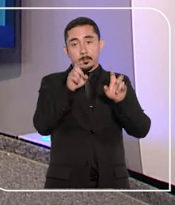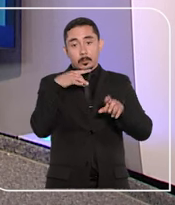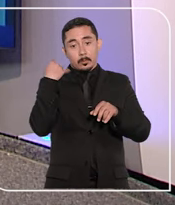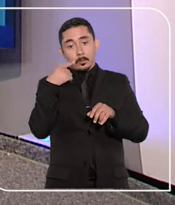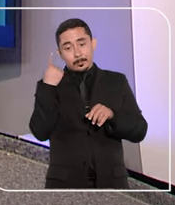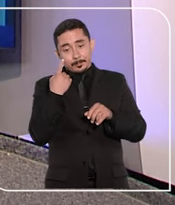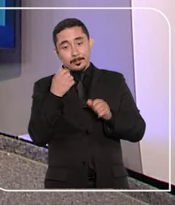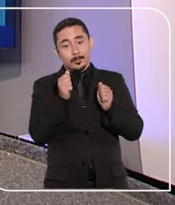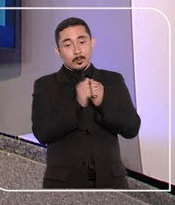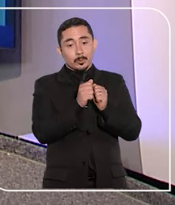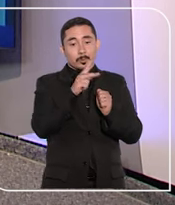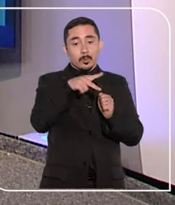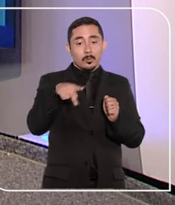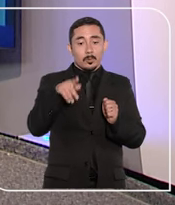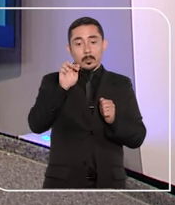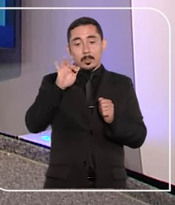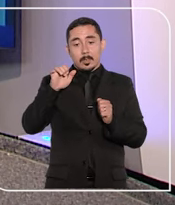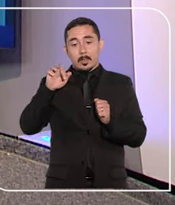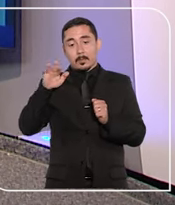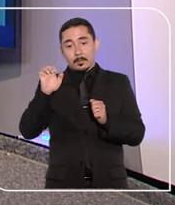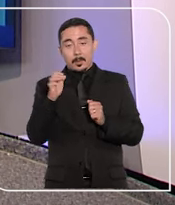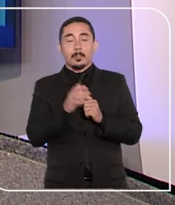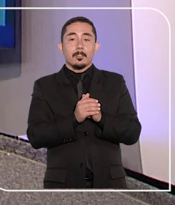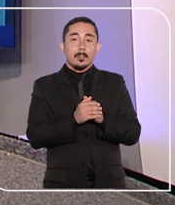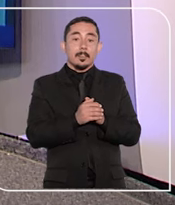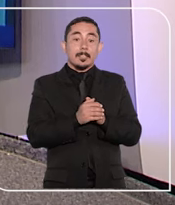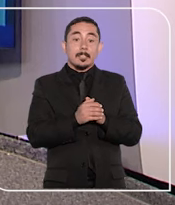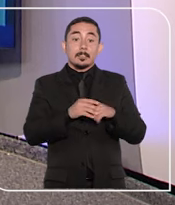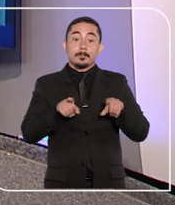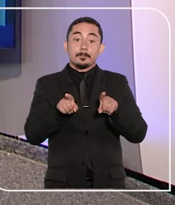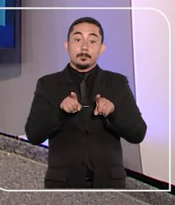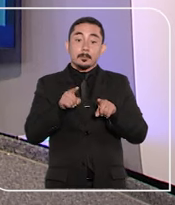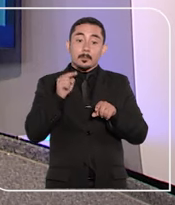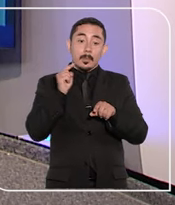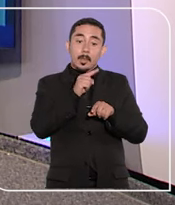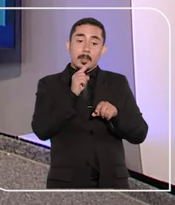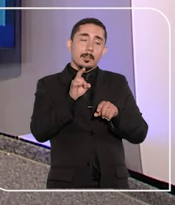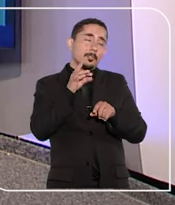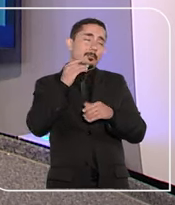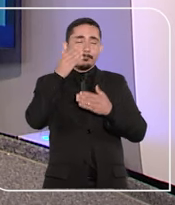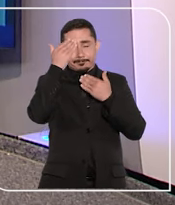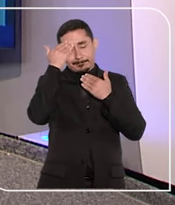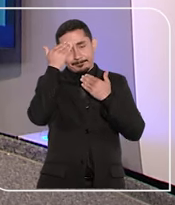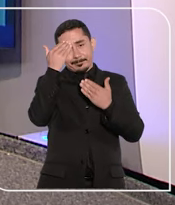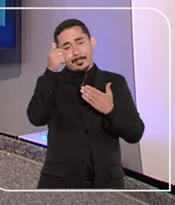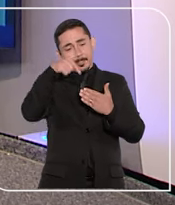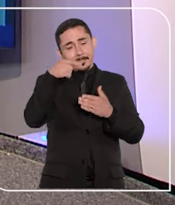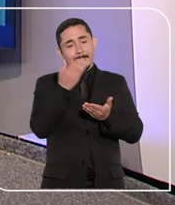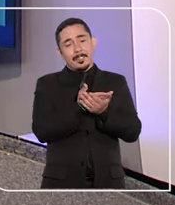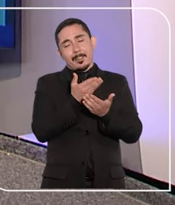convidado, o professor e advogado Guilherme Pedroso da Silva, a quem eu só tenho a agradecer essa aula.